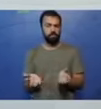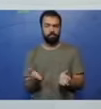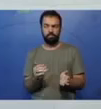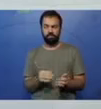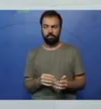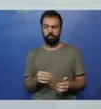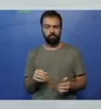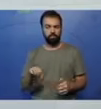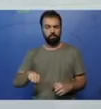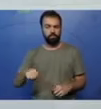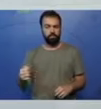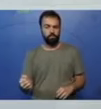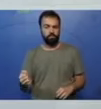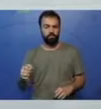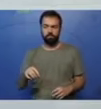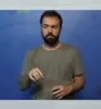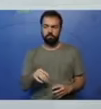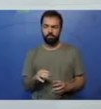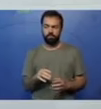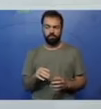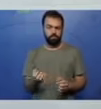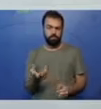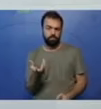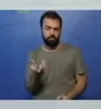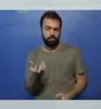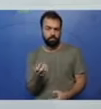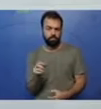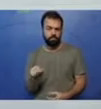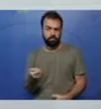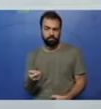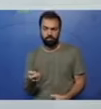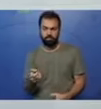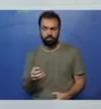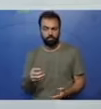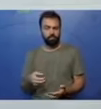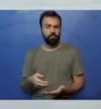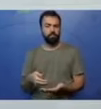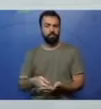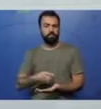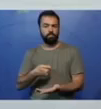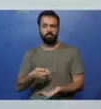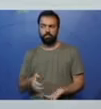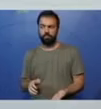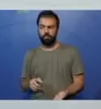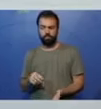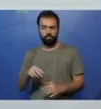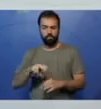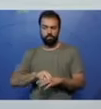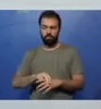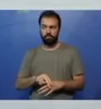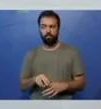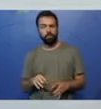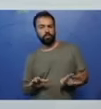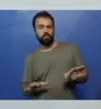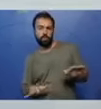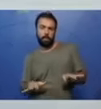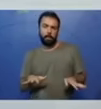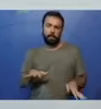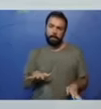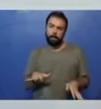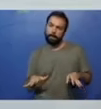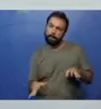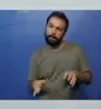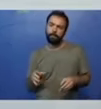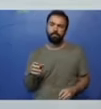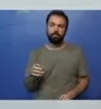livros, porta, fogão, os talheres, clipes. Como essa árvore é